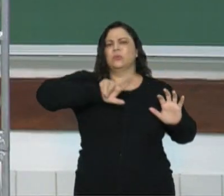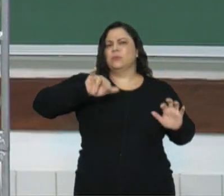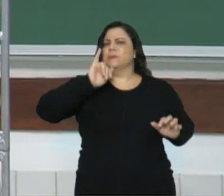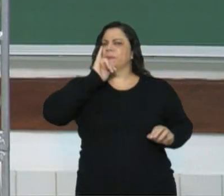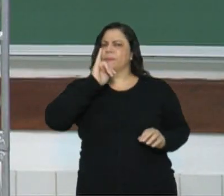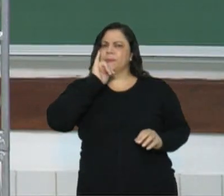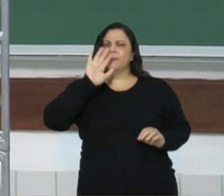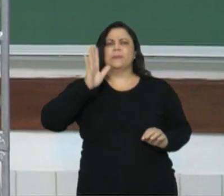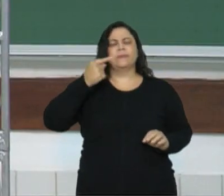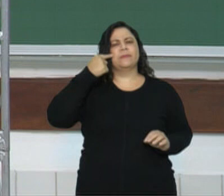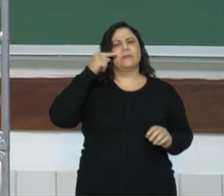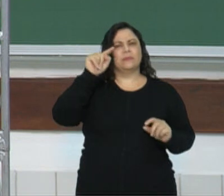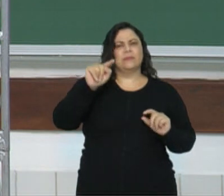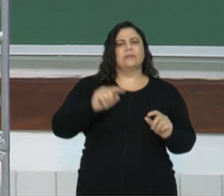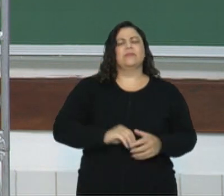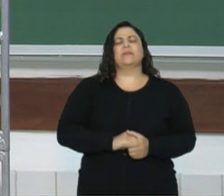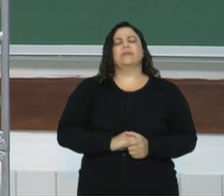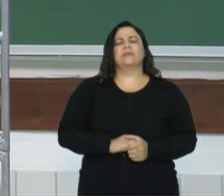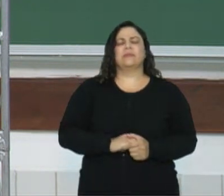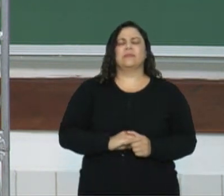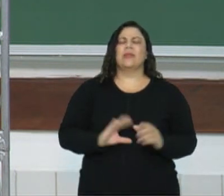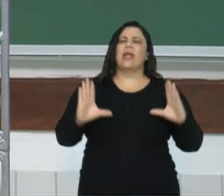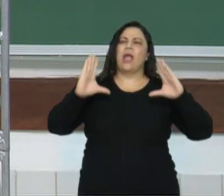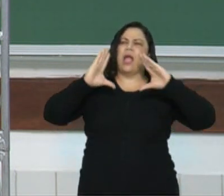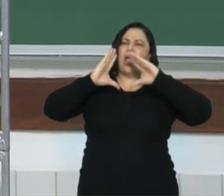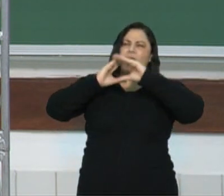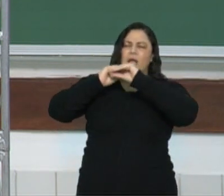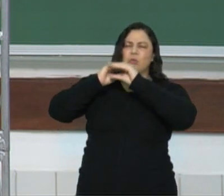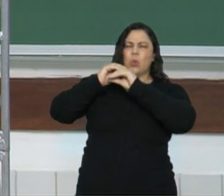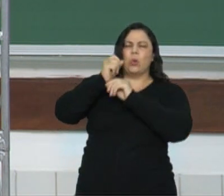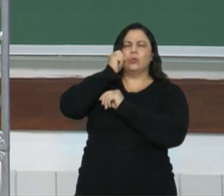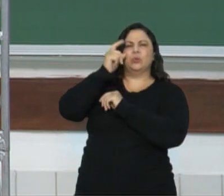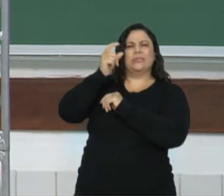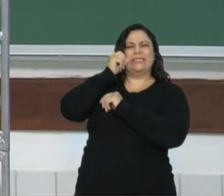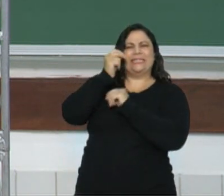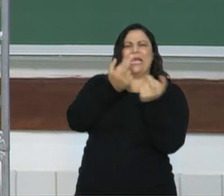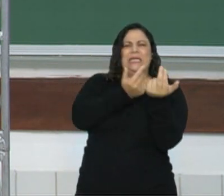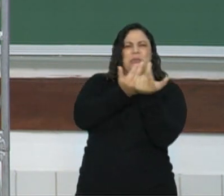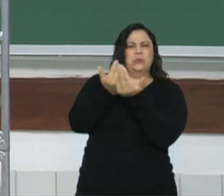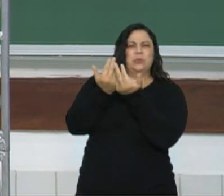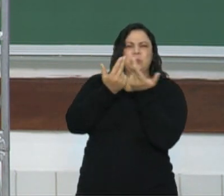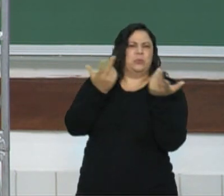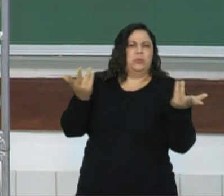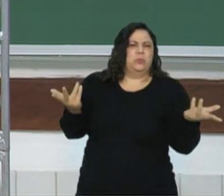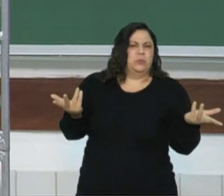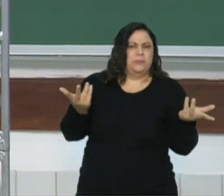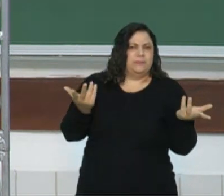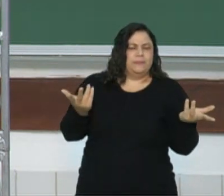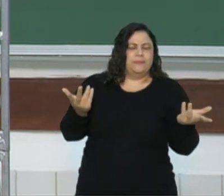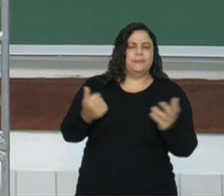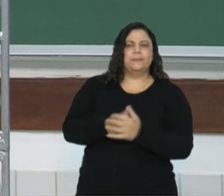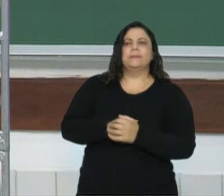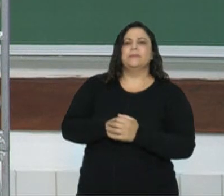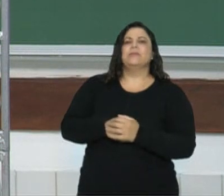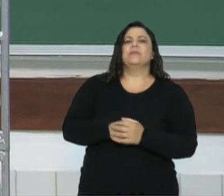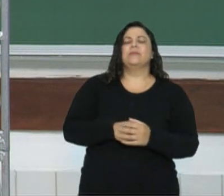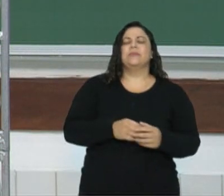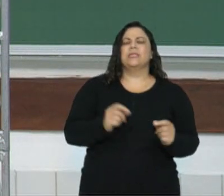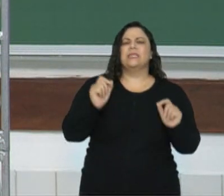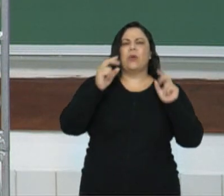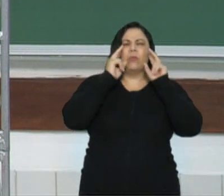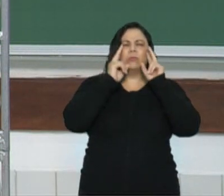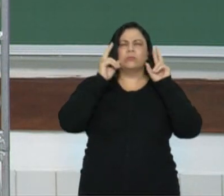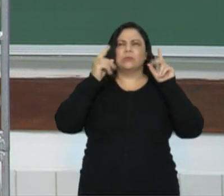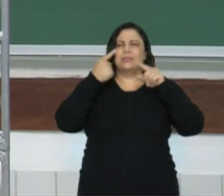aquela frase, à noite os gatos são pardos? Por quê? Porque à noite tem pouca luz e a nossa